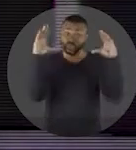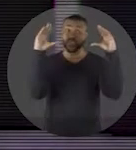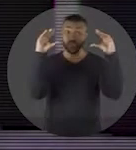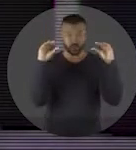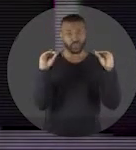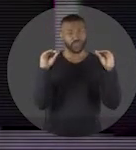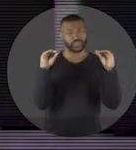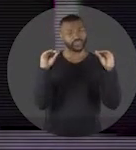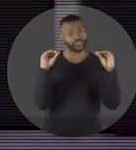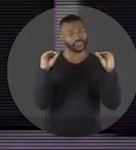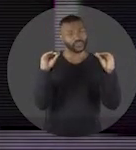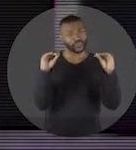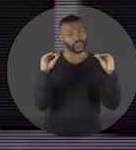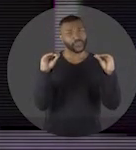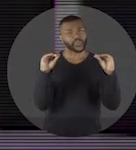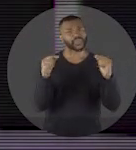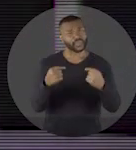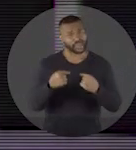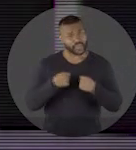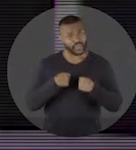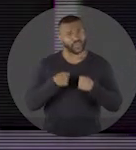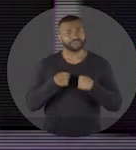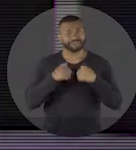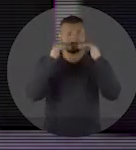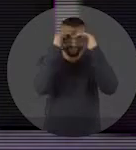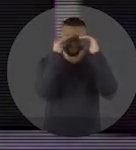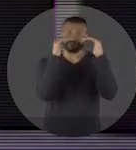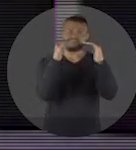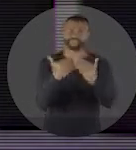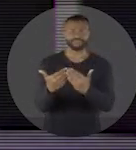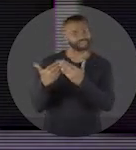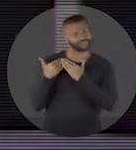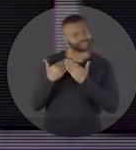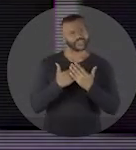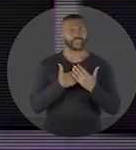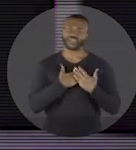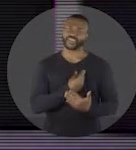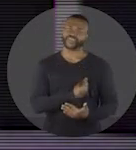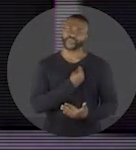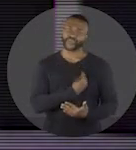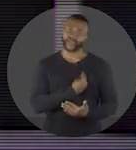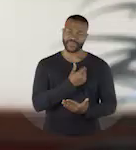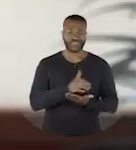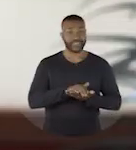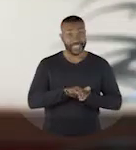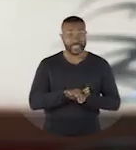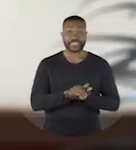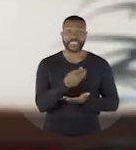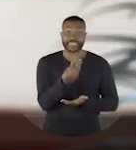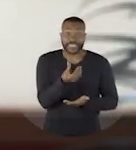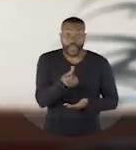almoçar e jantar, terei cumprido a missão da minha vida.